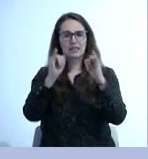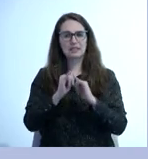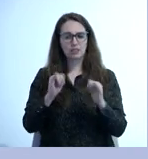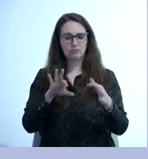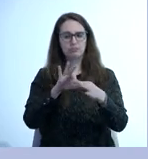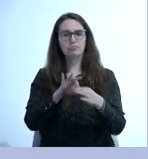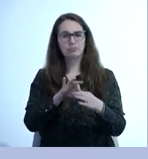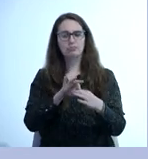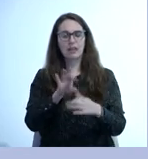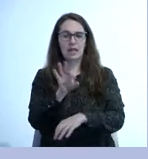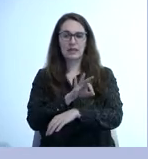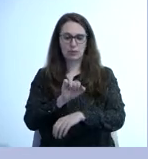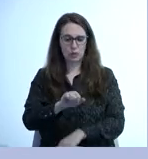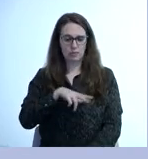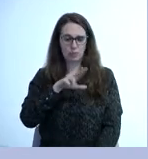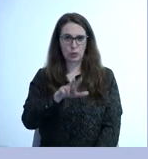arquitetura portuguesa.